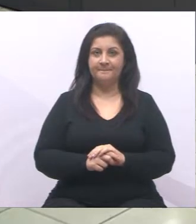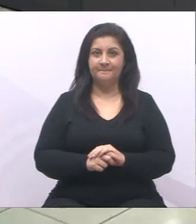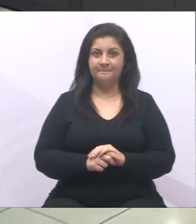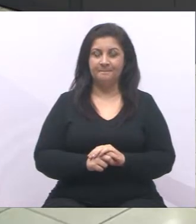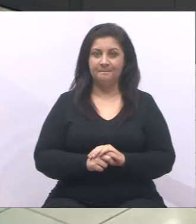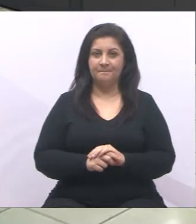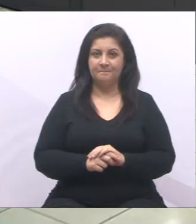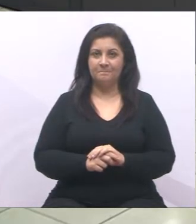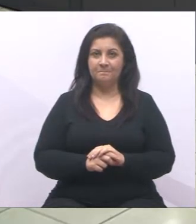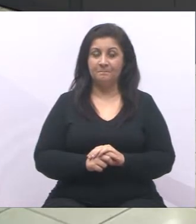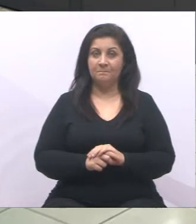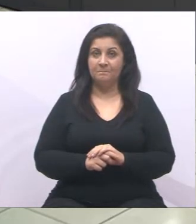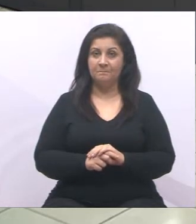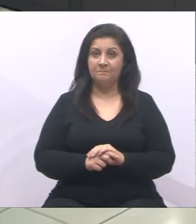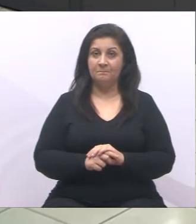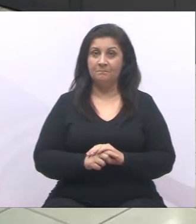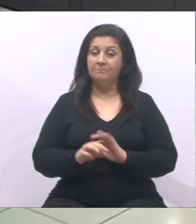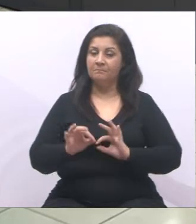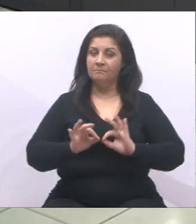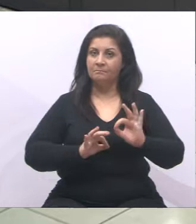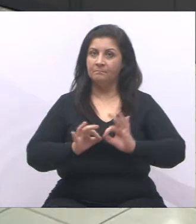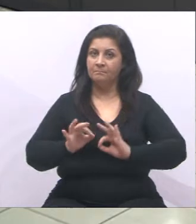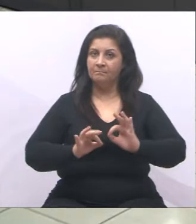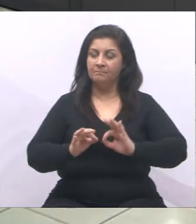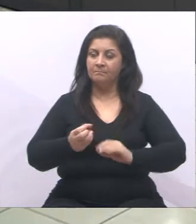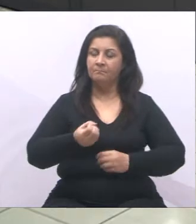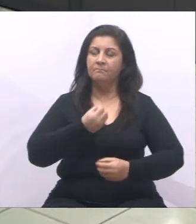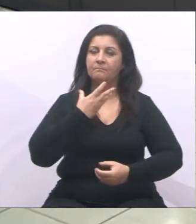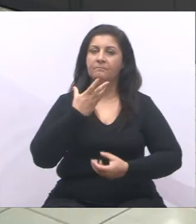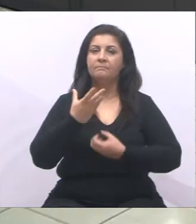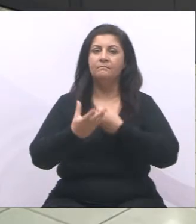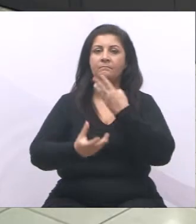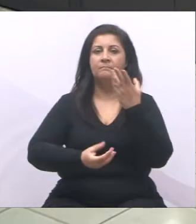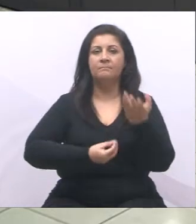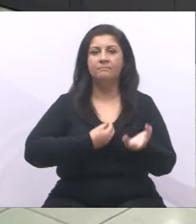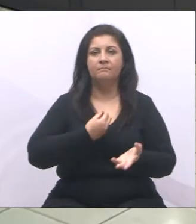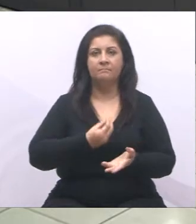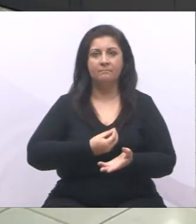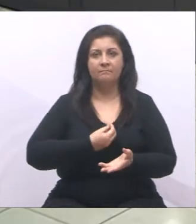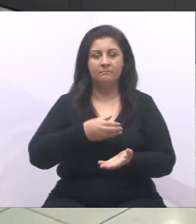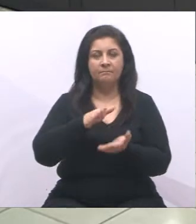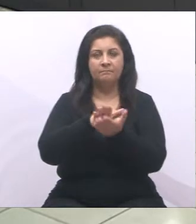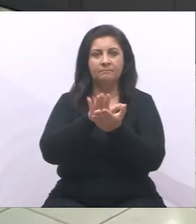e promovendo o bem-estar de Jacareí.